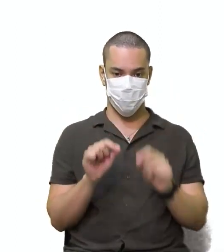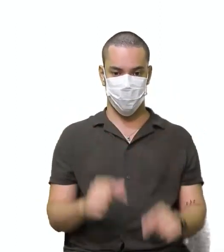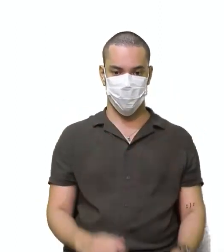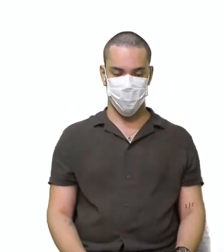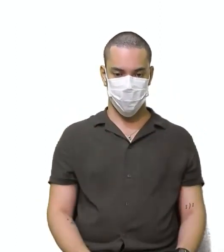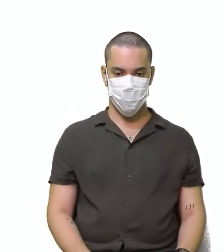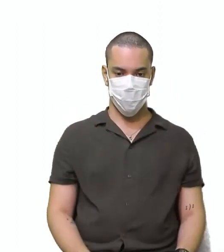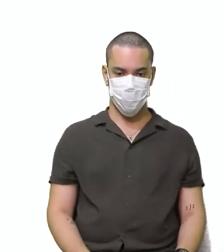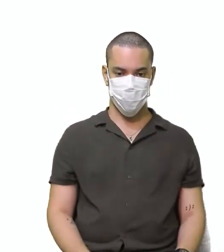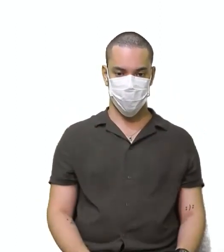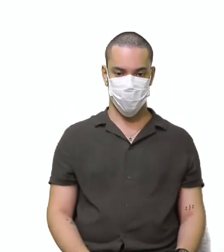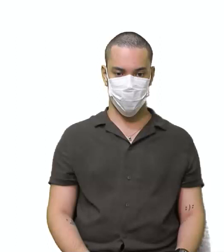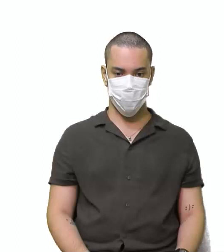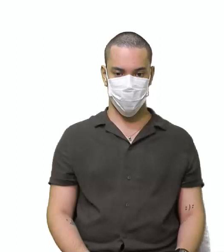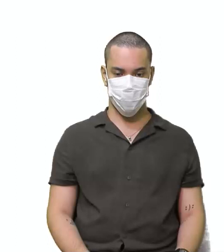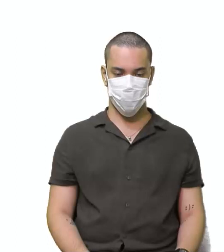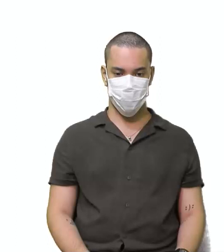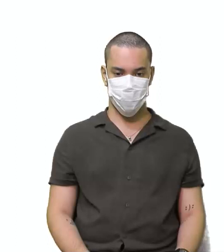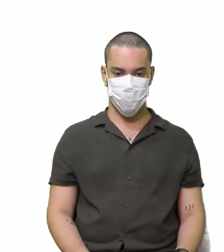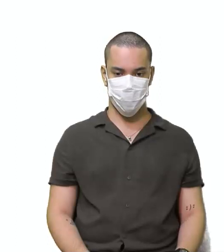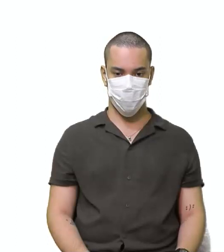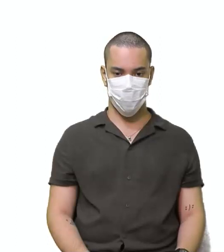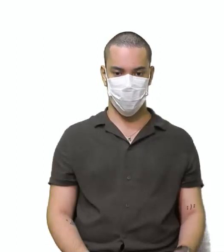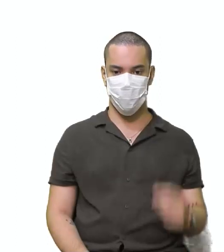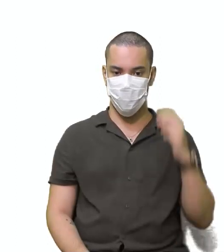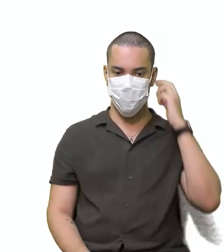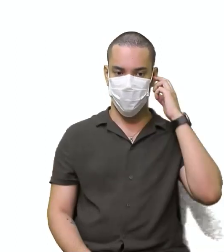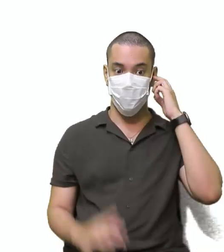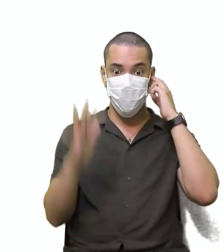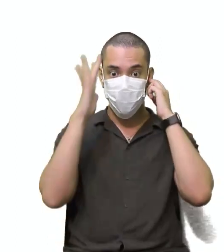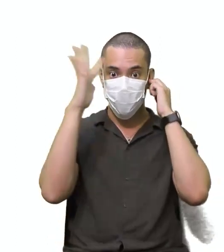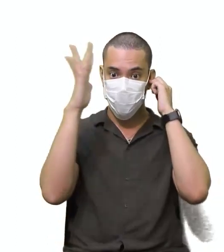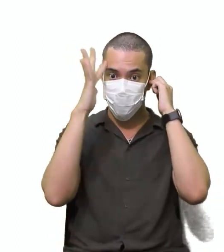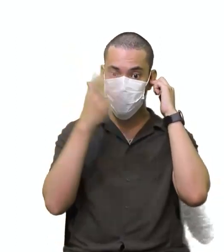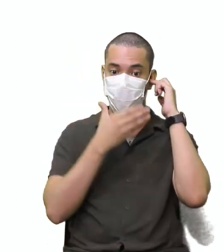com um Dzão. Vamos dizer que o homem seja Dzão. Vamos dar uma olhada.